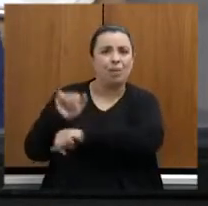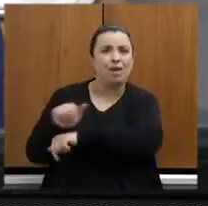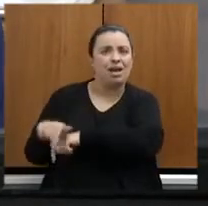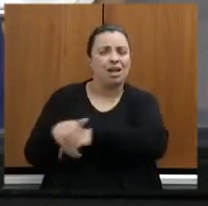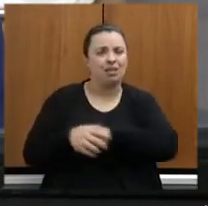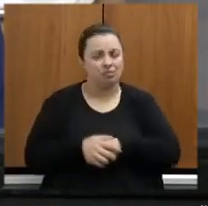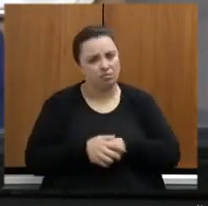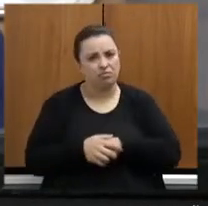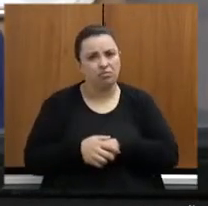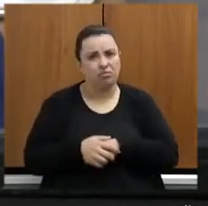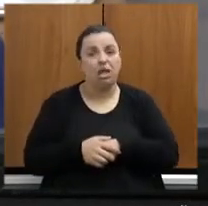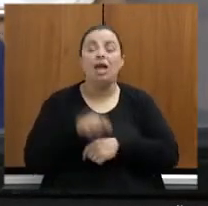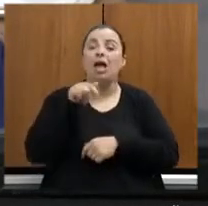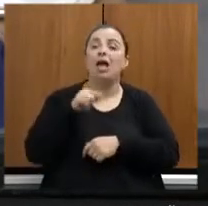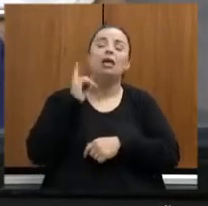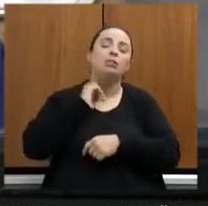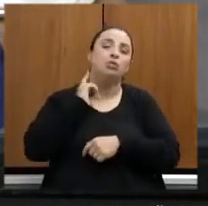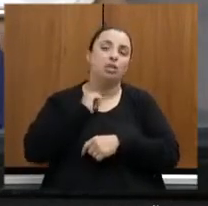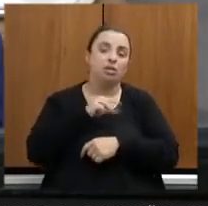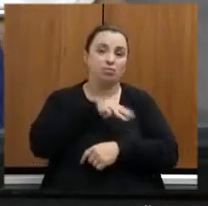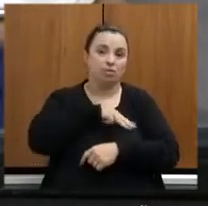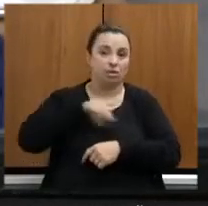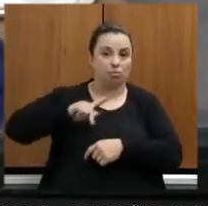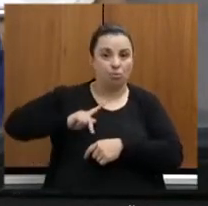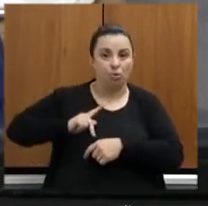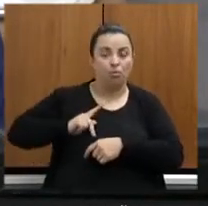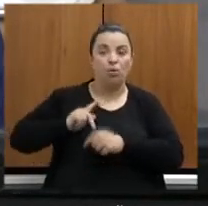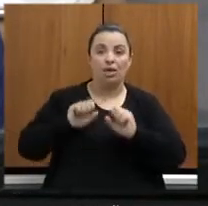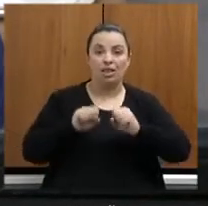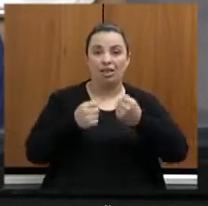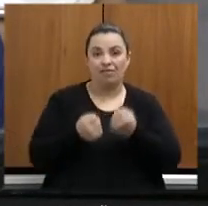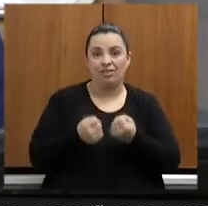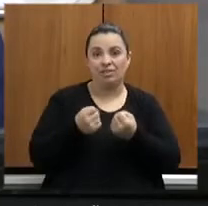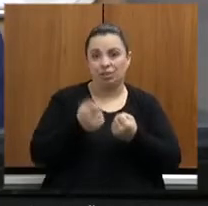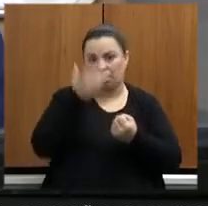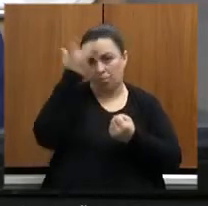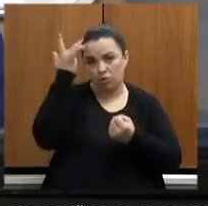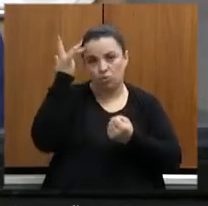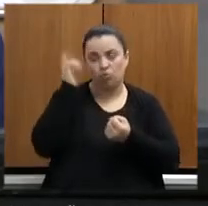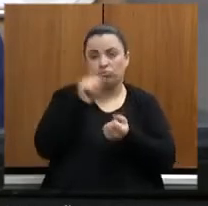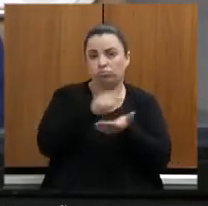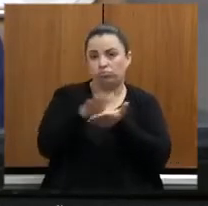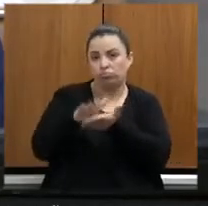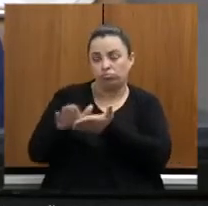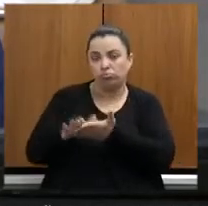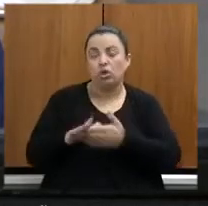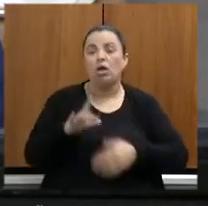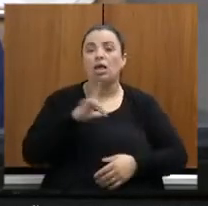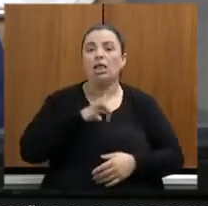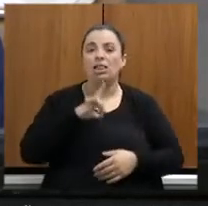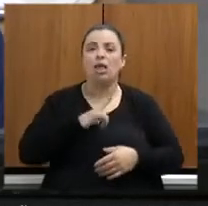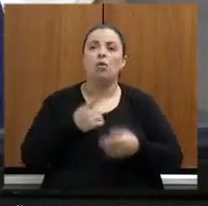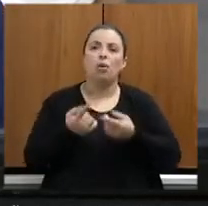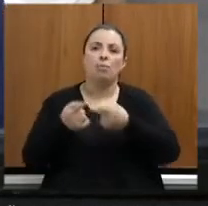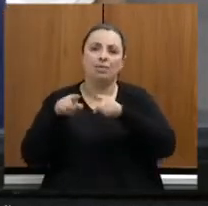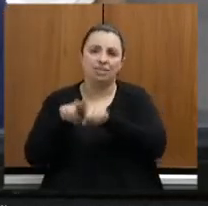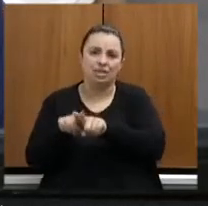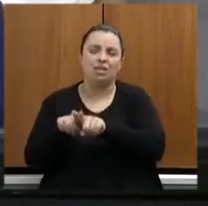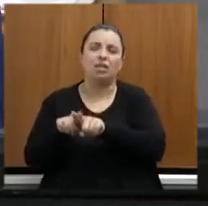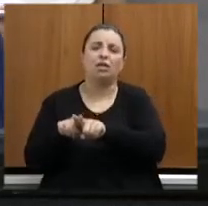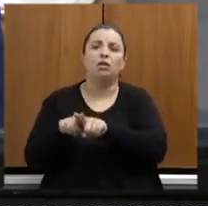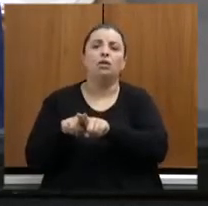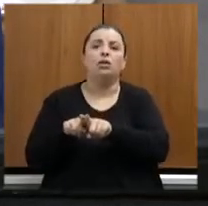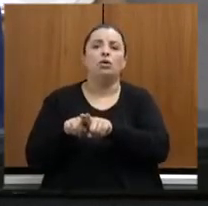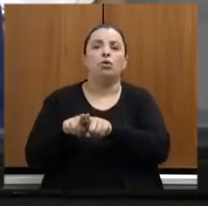Minas Gerais Ministério Público Defesa do Consumidor tem feito um trabalho conjunto com a secretaria e com Sebrae e nós temos convênio com consórcios públicos